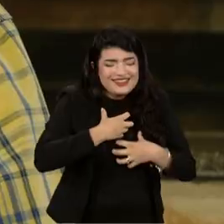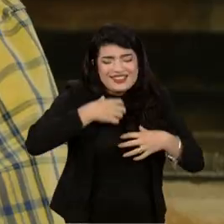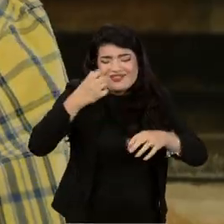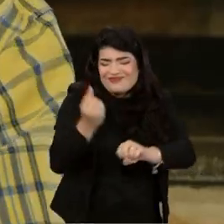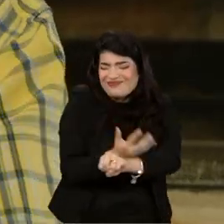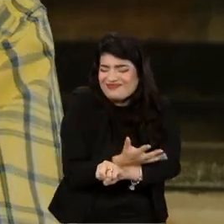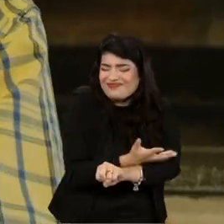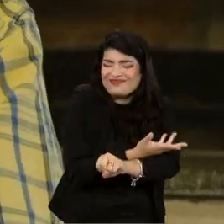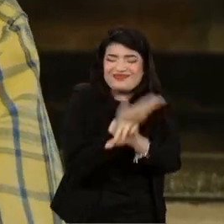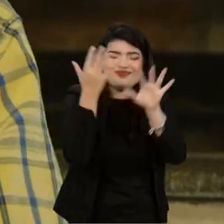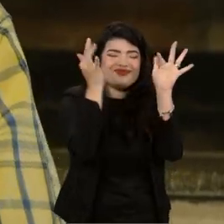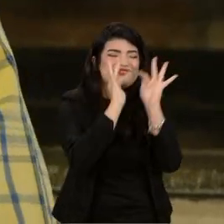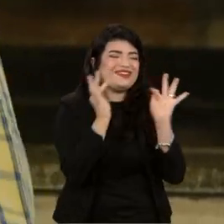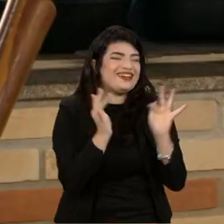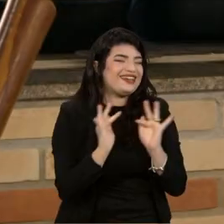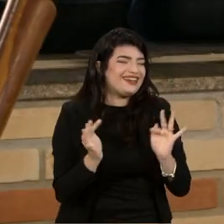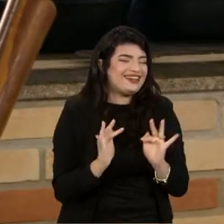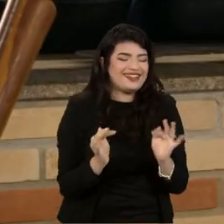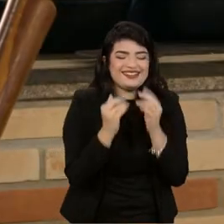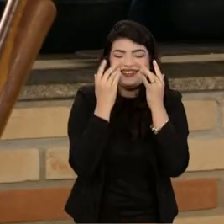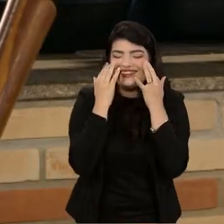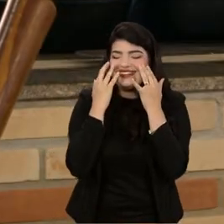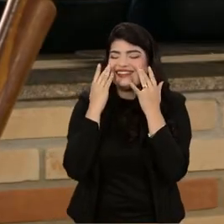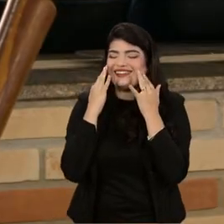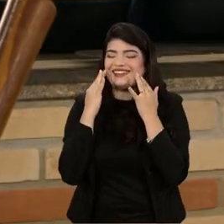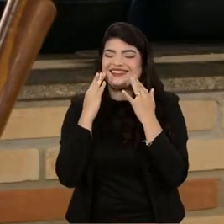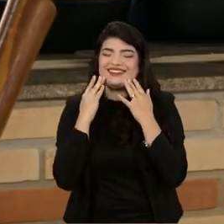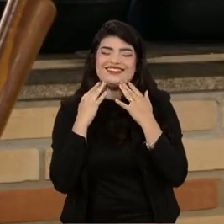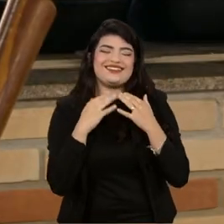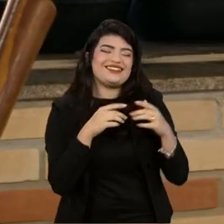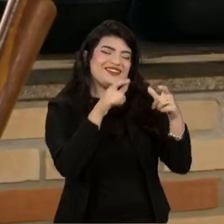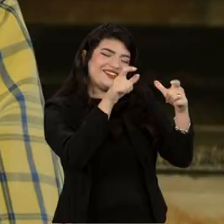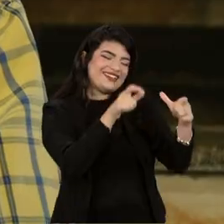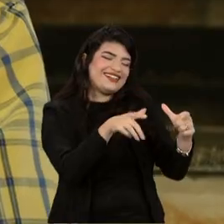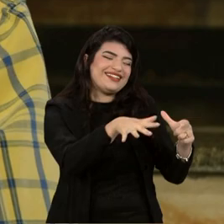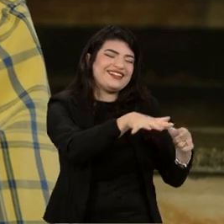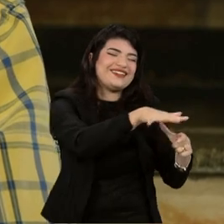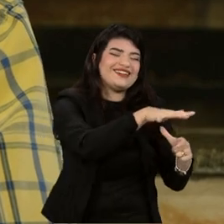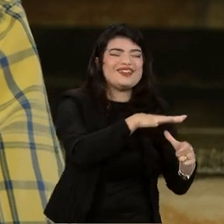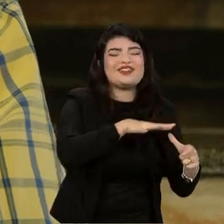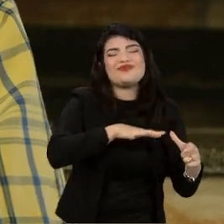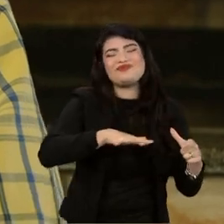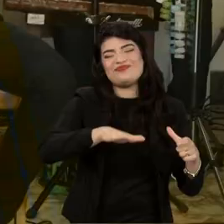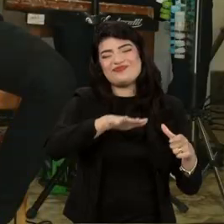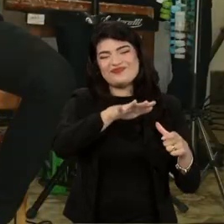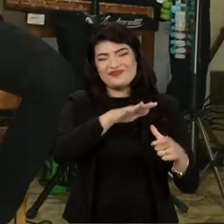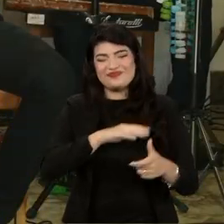pranto, corvalho da noite neste meu lugar.